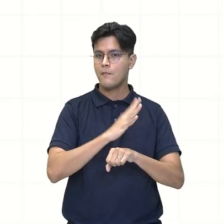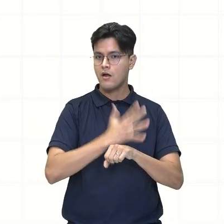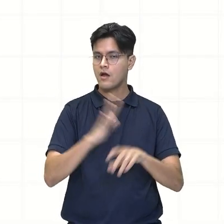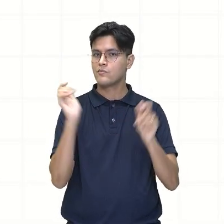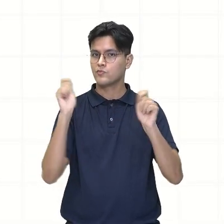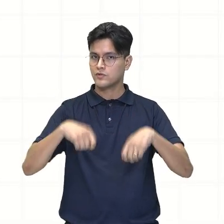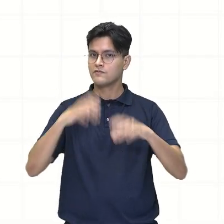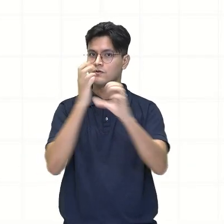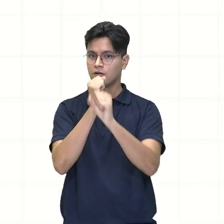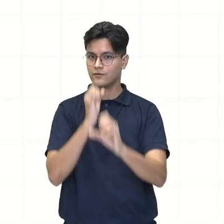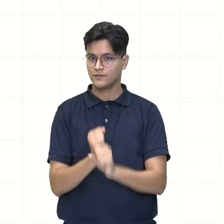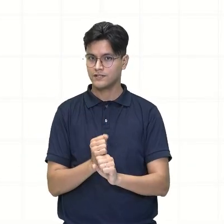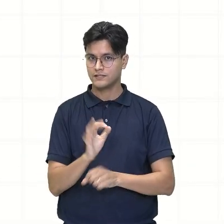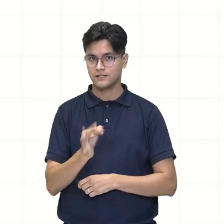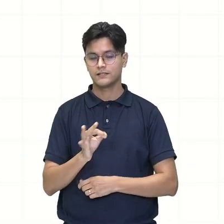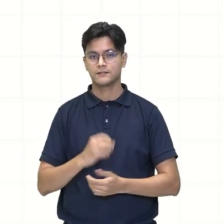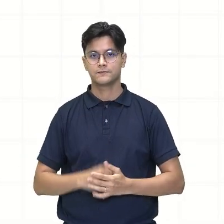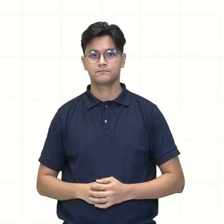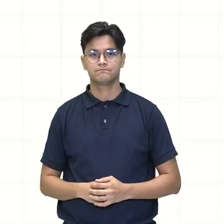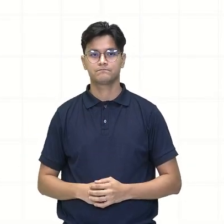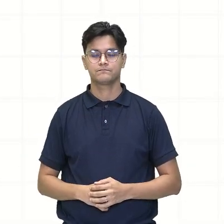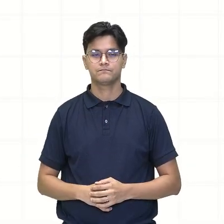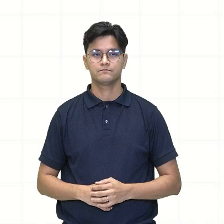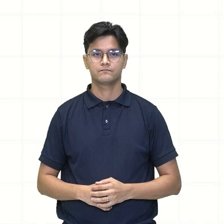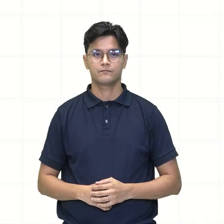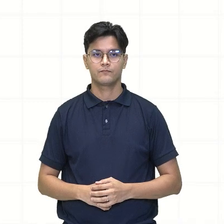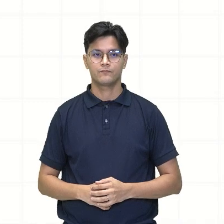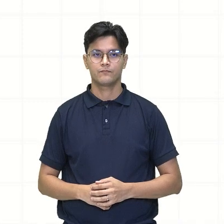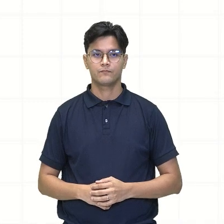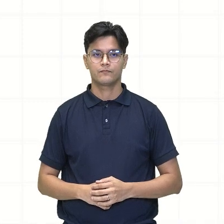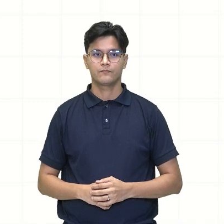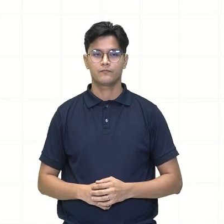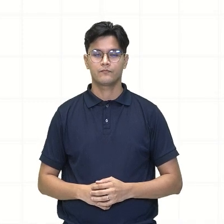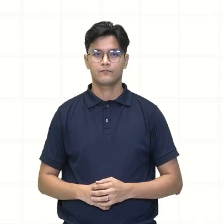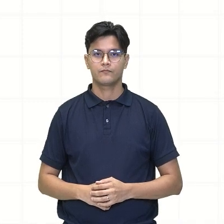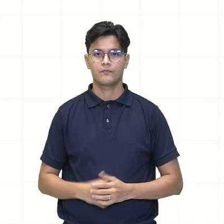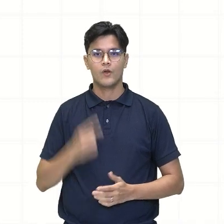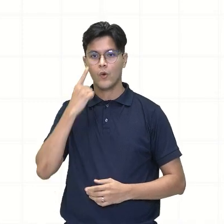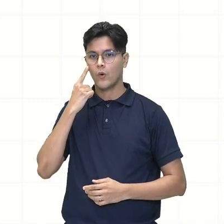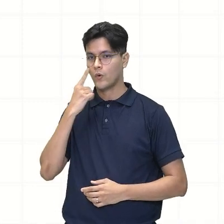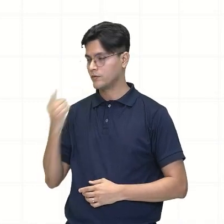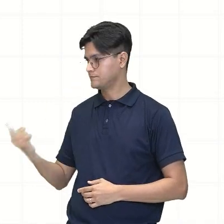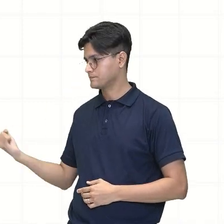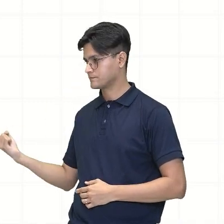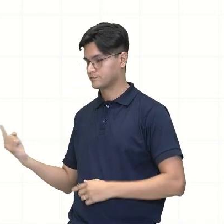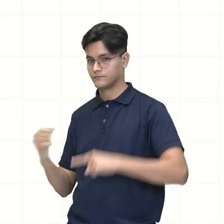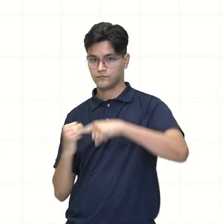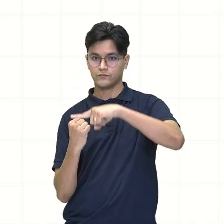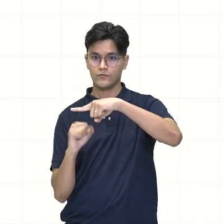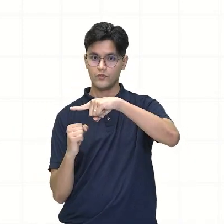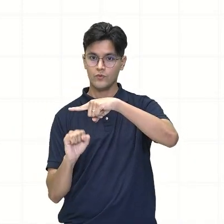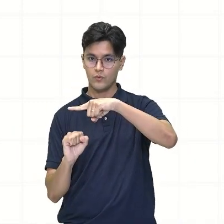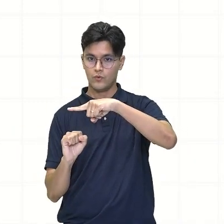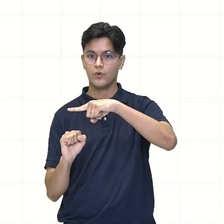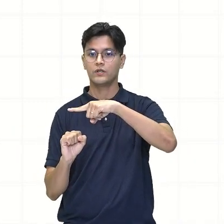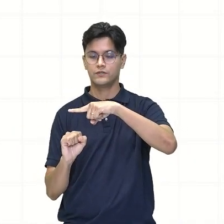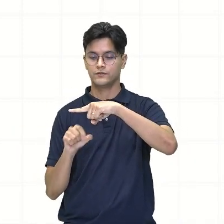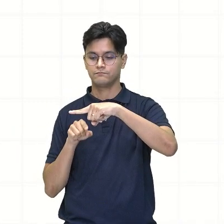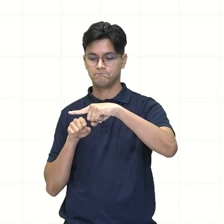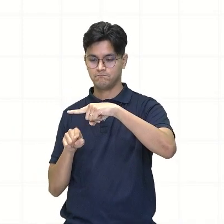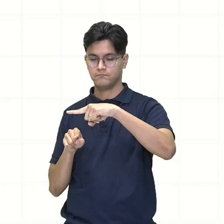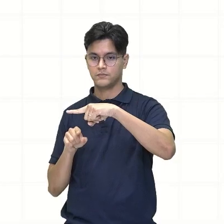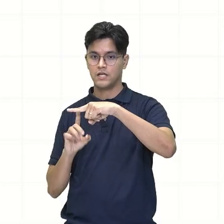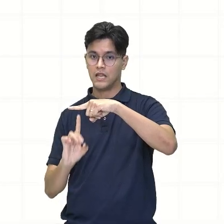essas contas. Olha só o que a gente vai fazer. A gente vai dividir o denominador novo, né? Vou chamar